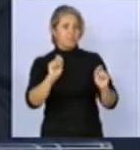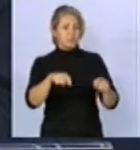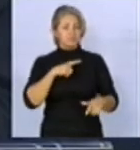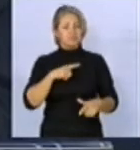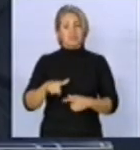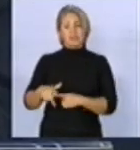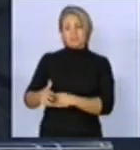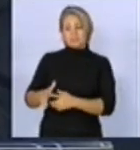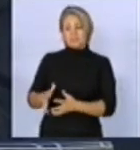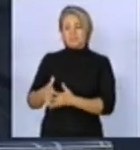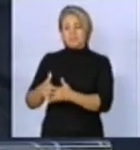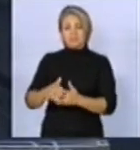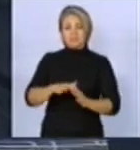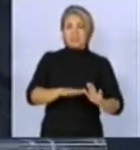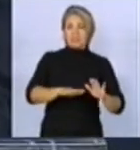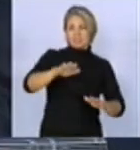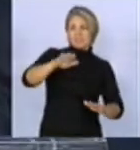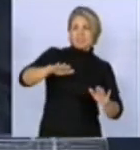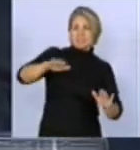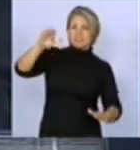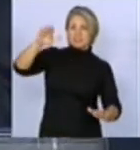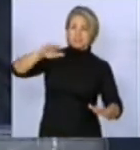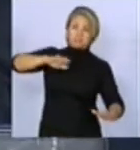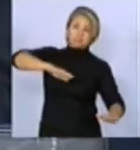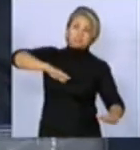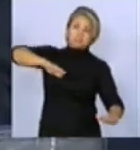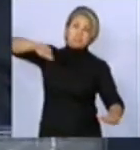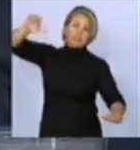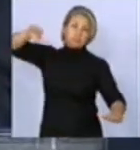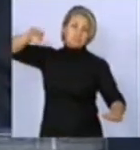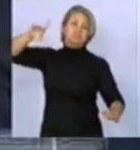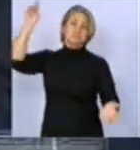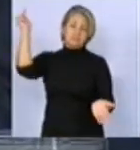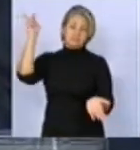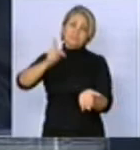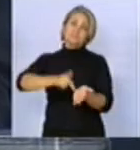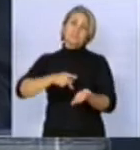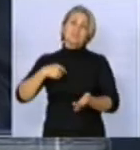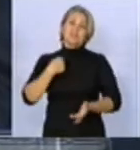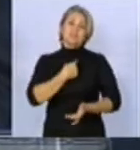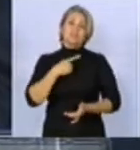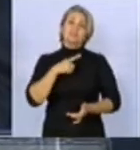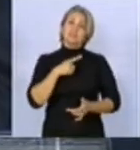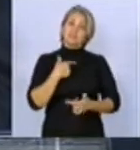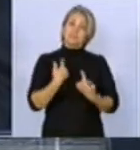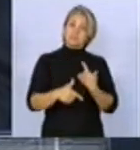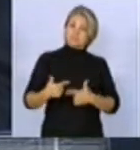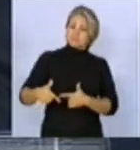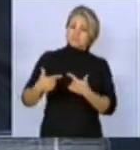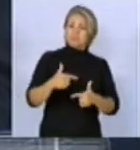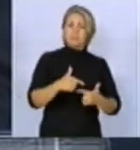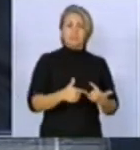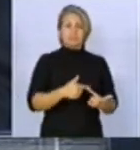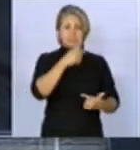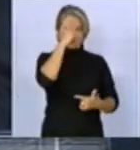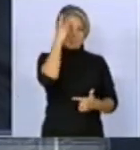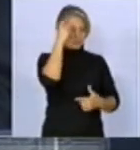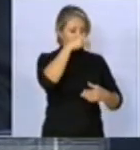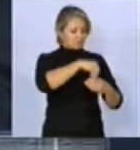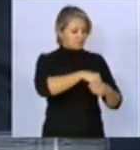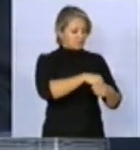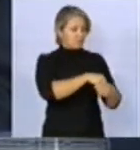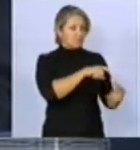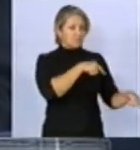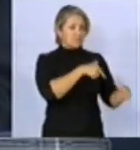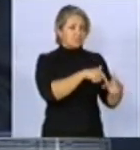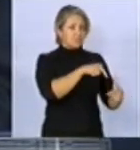a inclinação realmente lá brutal é nós empregamos a maior empregabilidade da cana no país